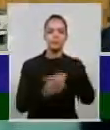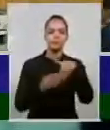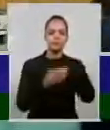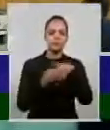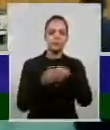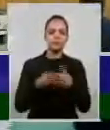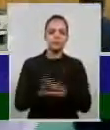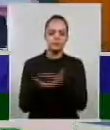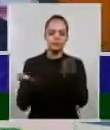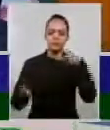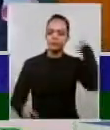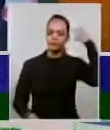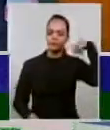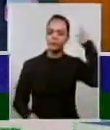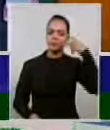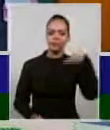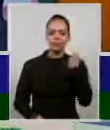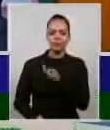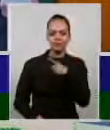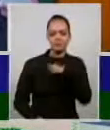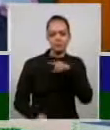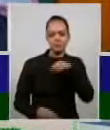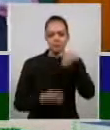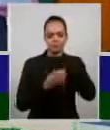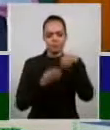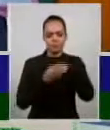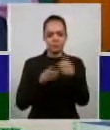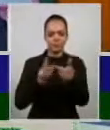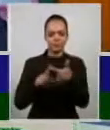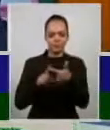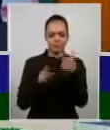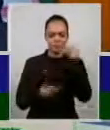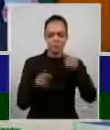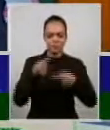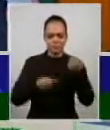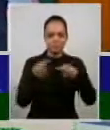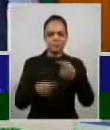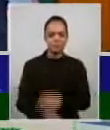Votação, senhores vereadores. Estamos votando em segundo